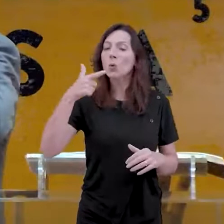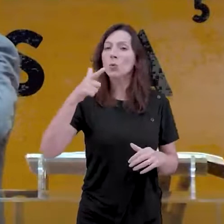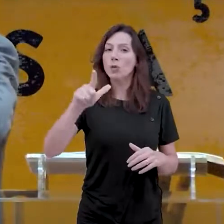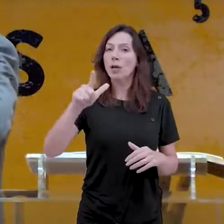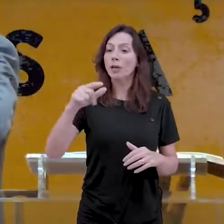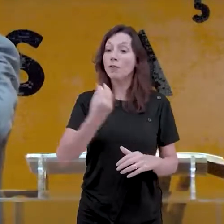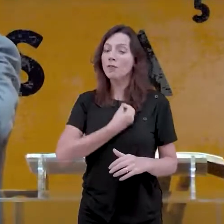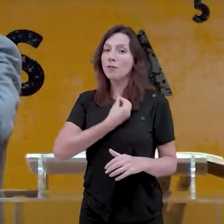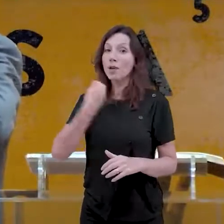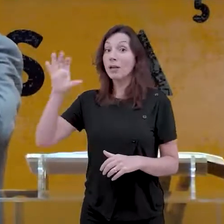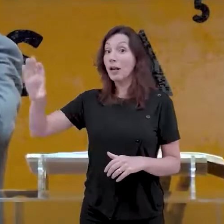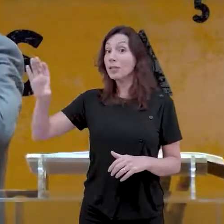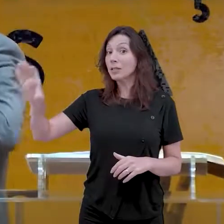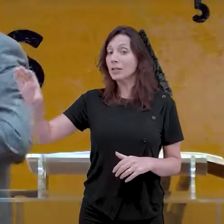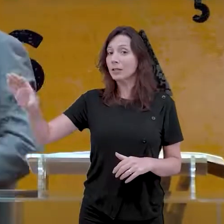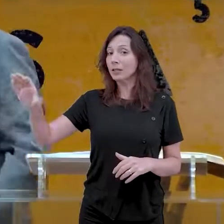força.